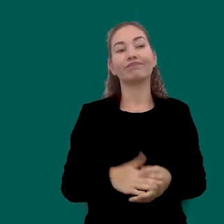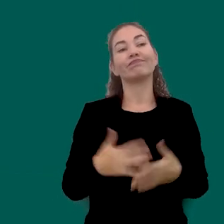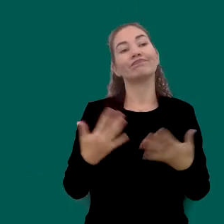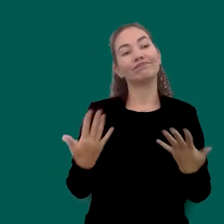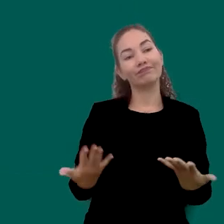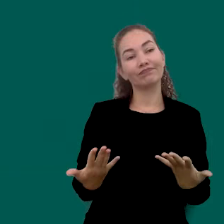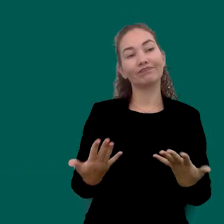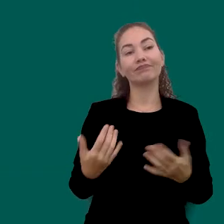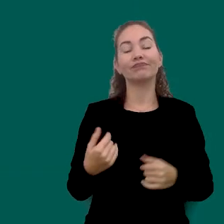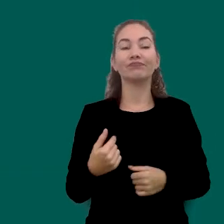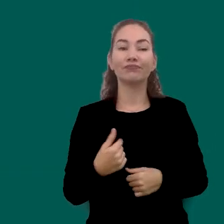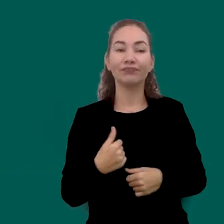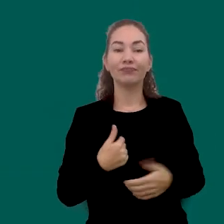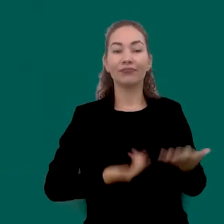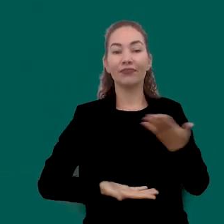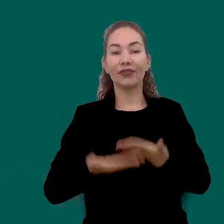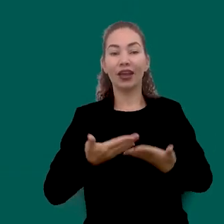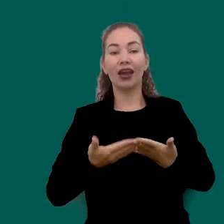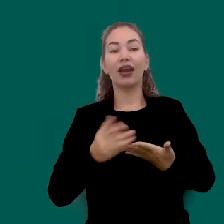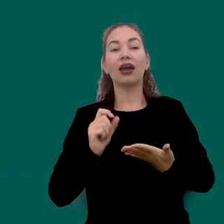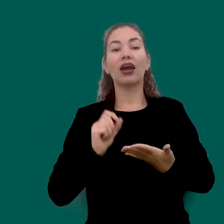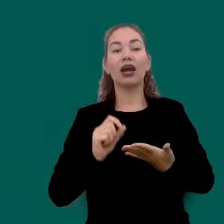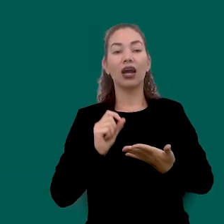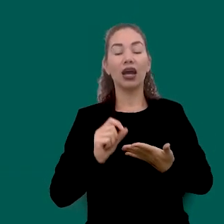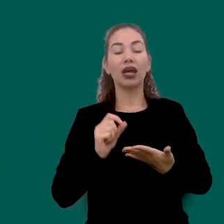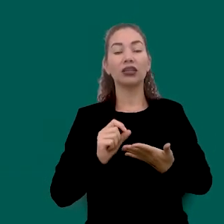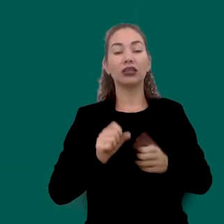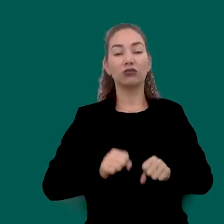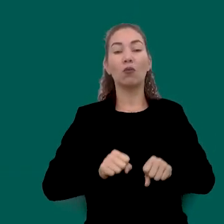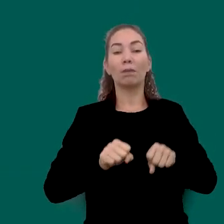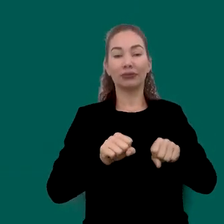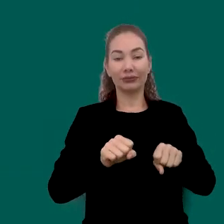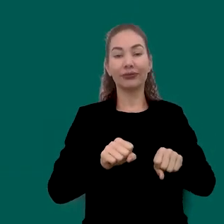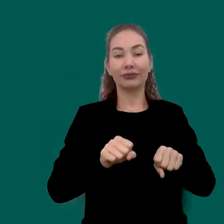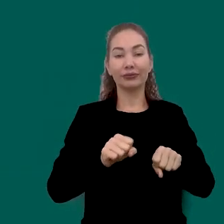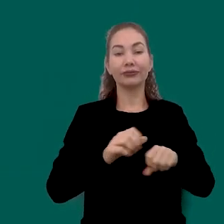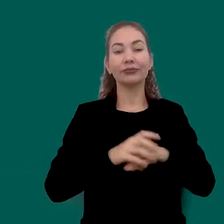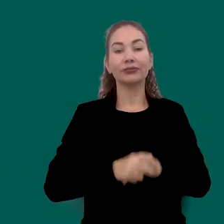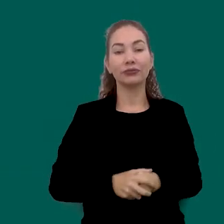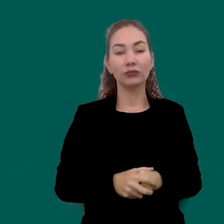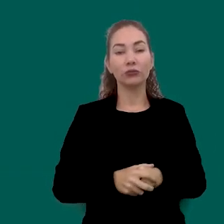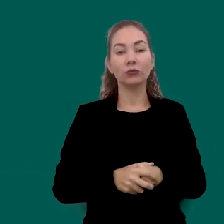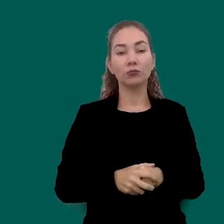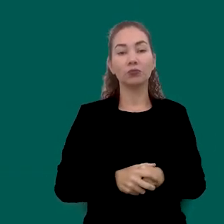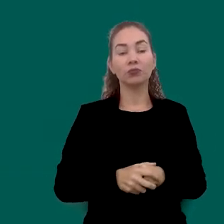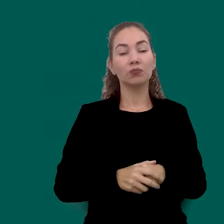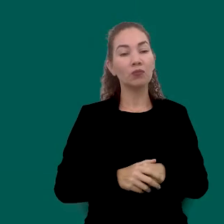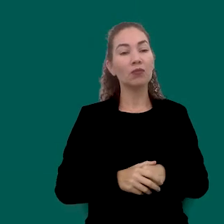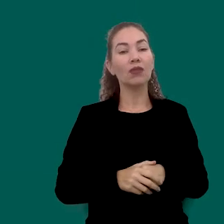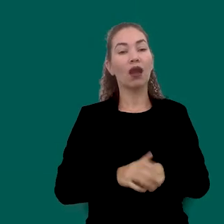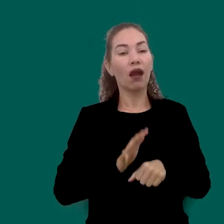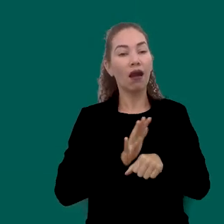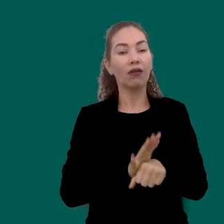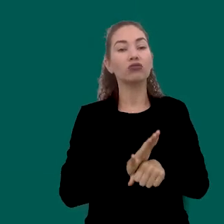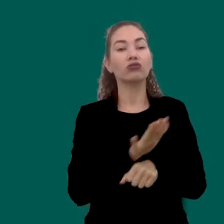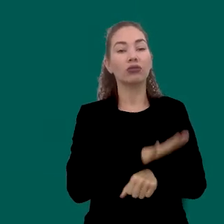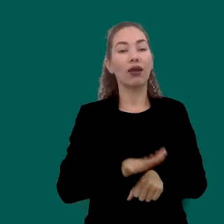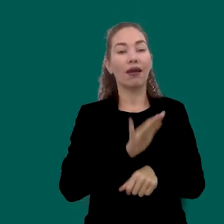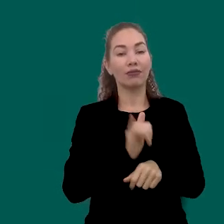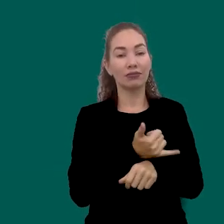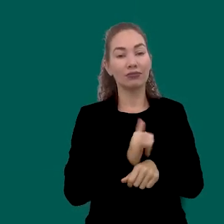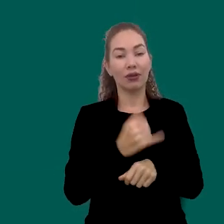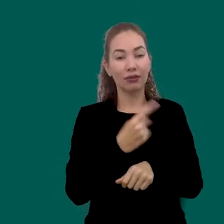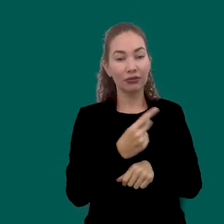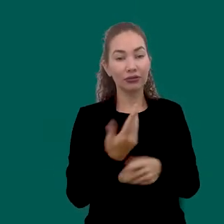Eu atendo diretamente ao Mercado Livre, na área de supermercados, dou mentoria para eles, orientação na parte estratégica de